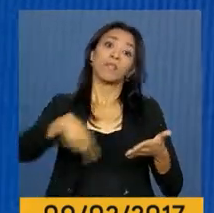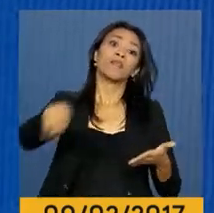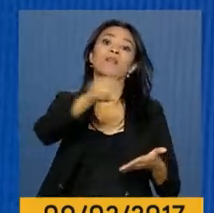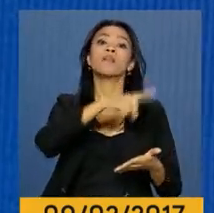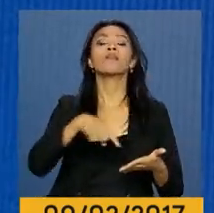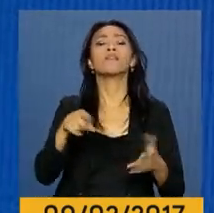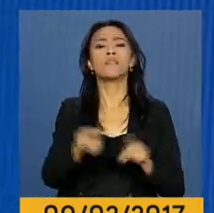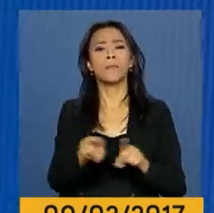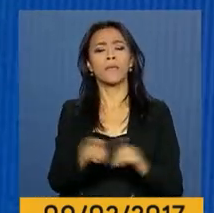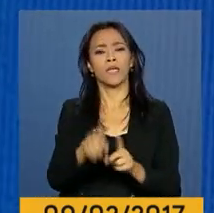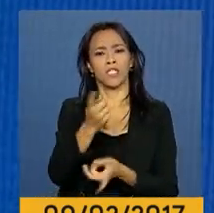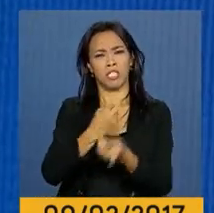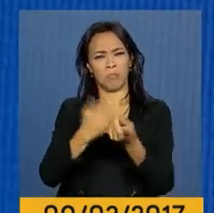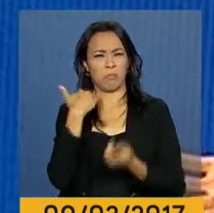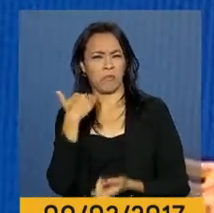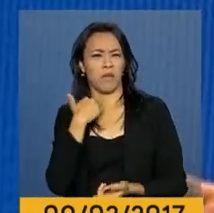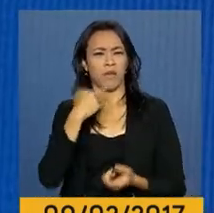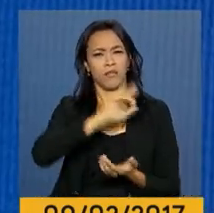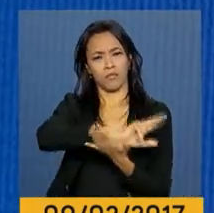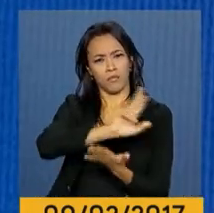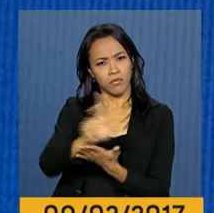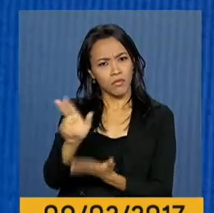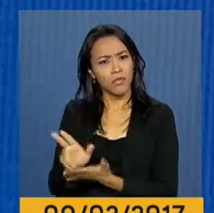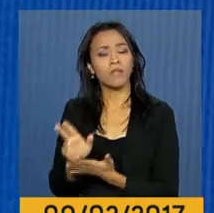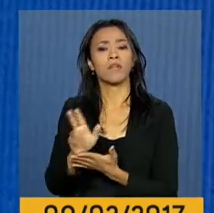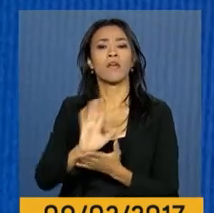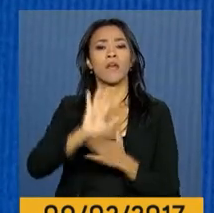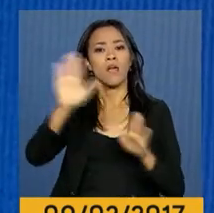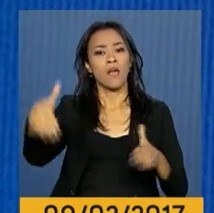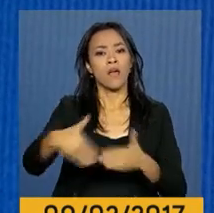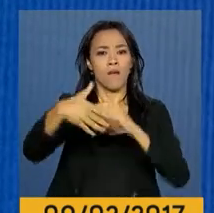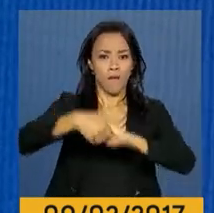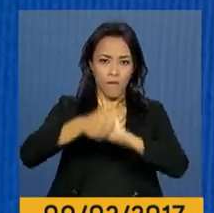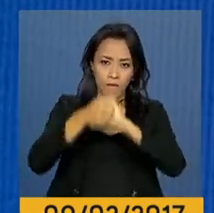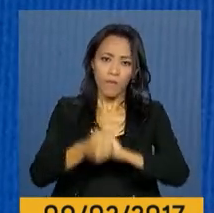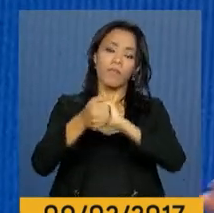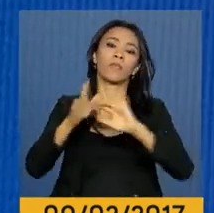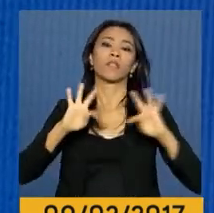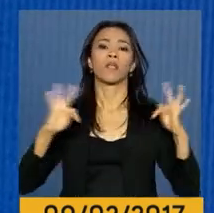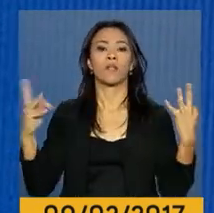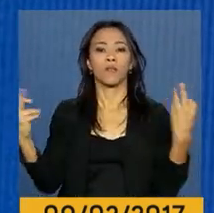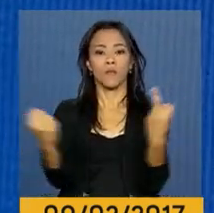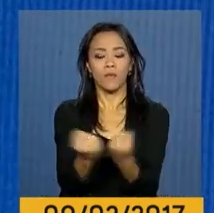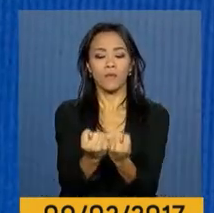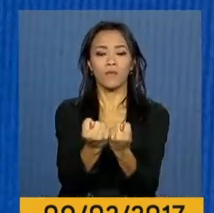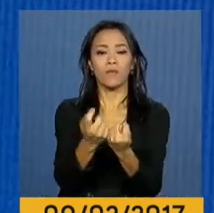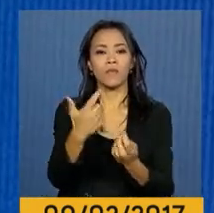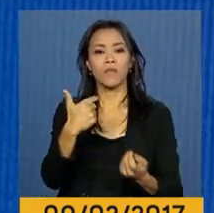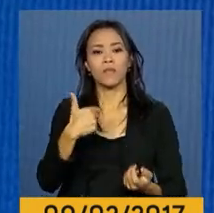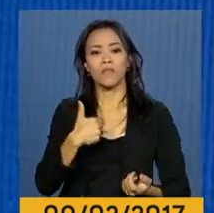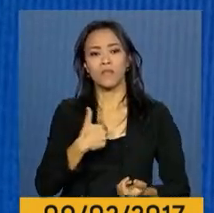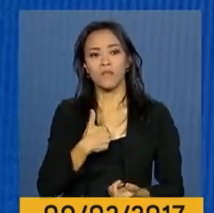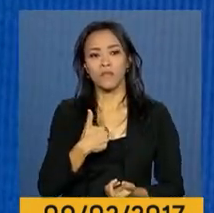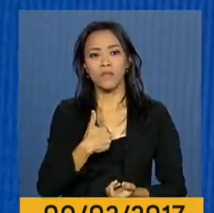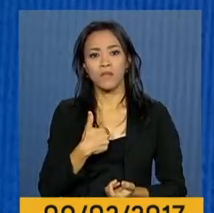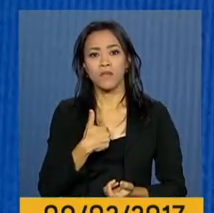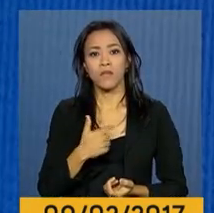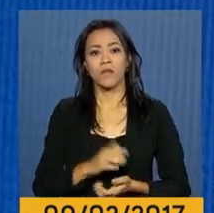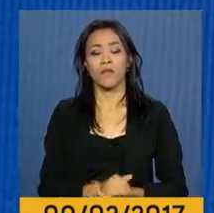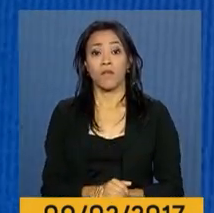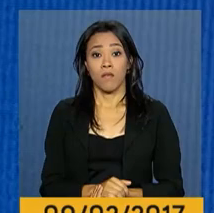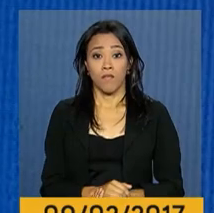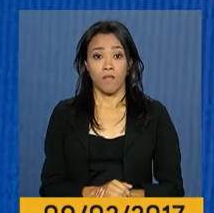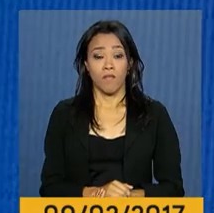financeiras eu ao cumprimentá-los a todos eu quero dizer que recebi com uma